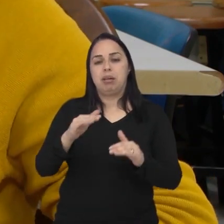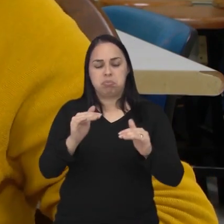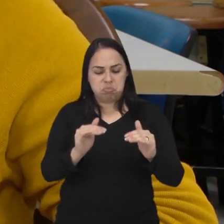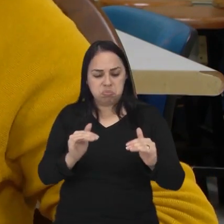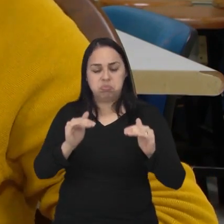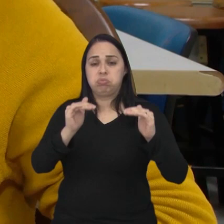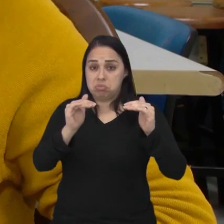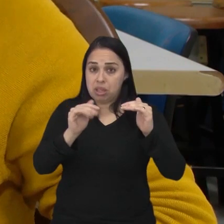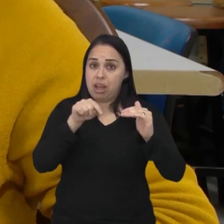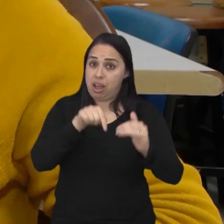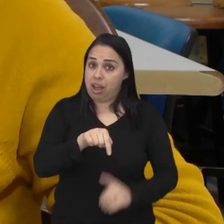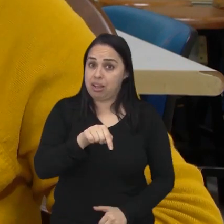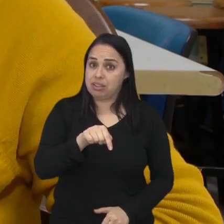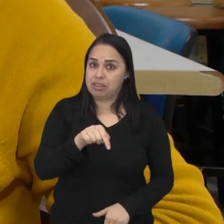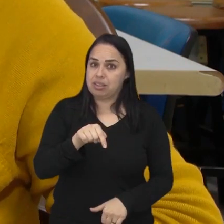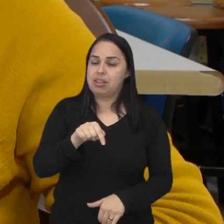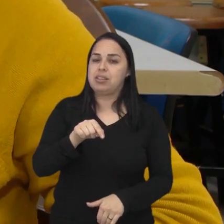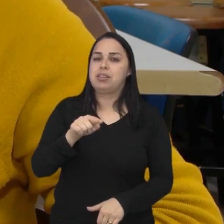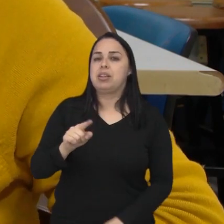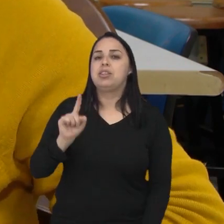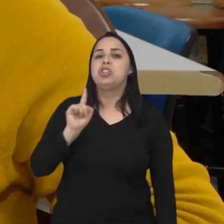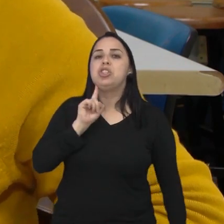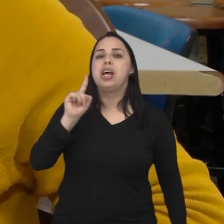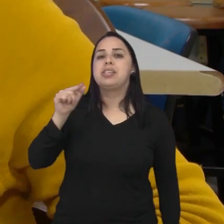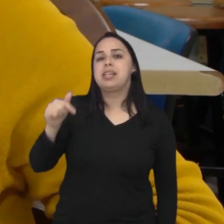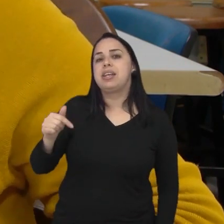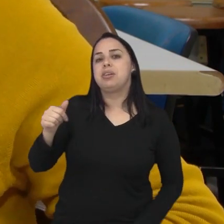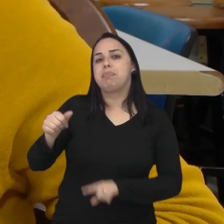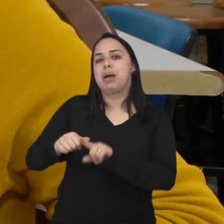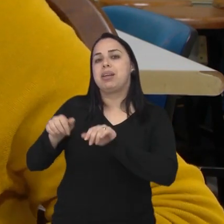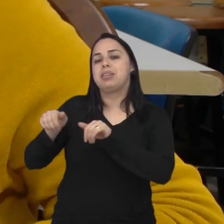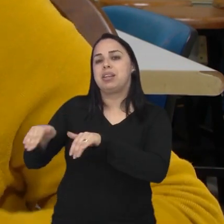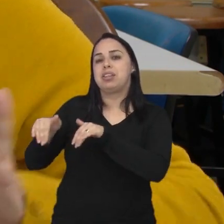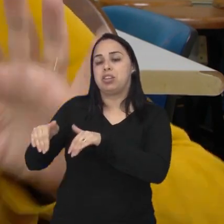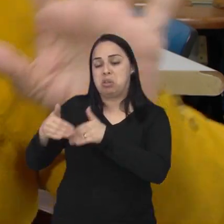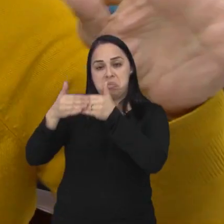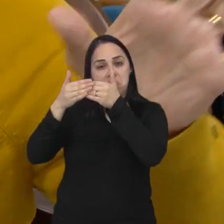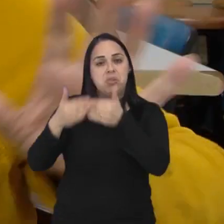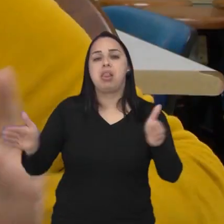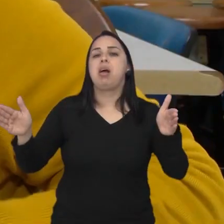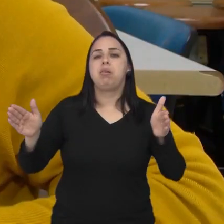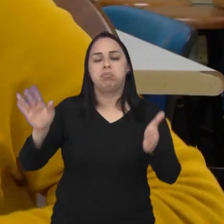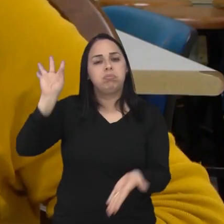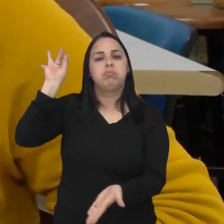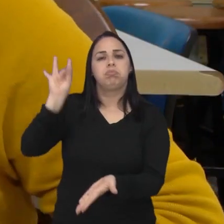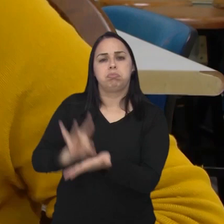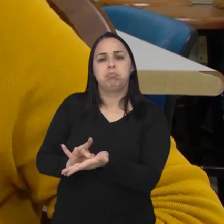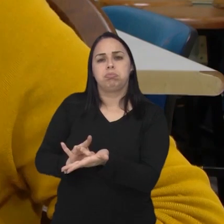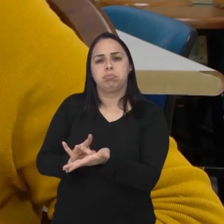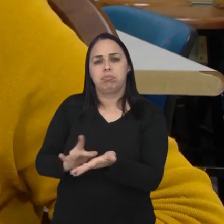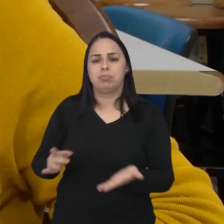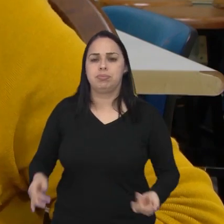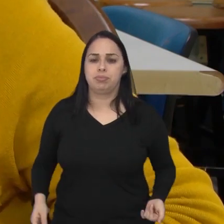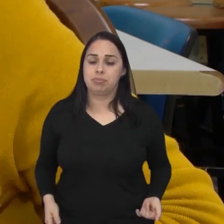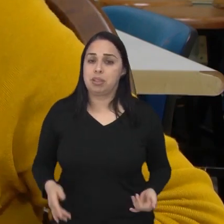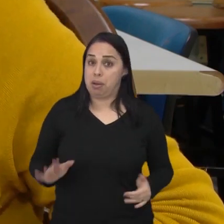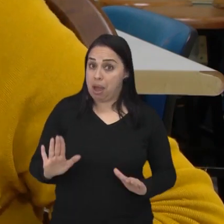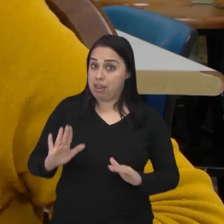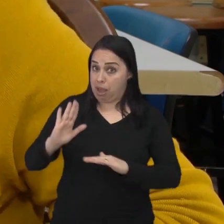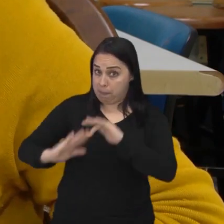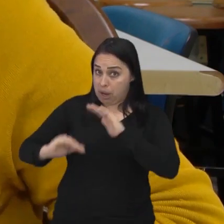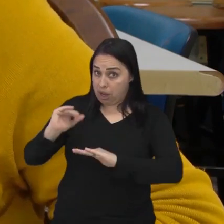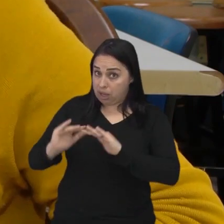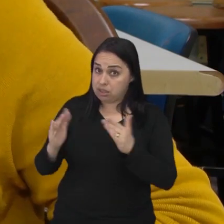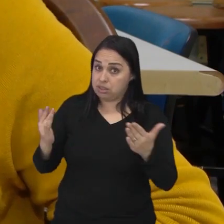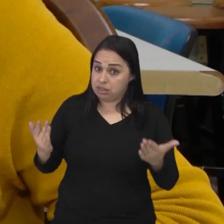enquanto Estado soberano, ele é a partir de 7 de setembro que se inaugurou, digamos, essa possibilidade.